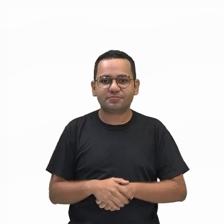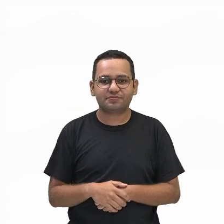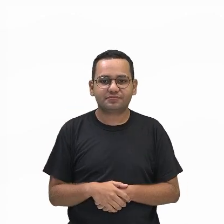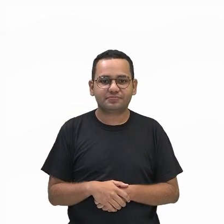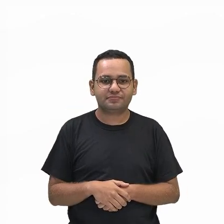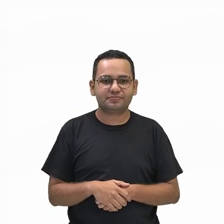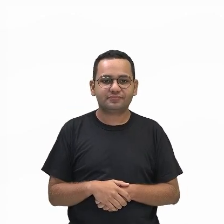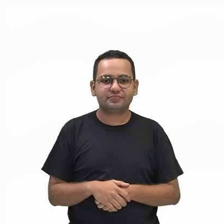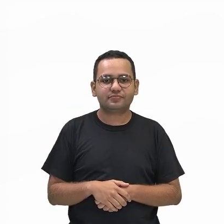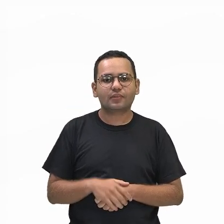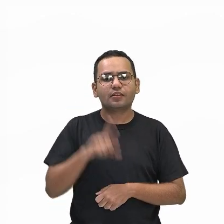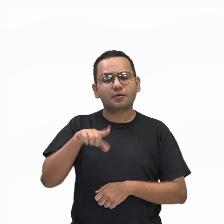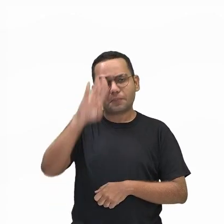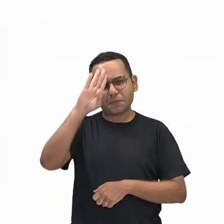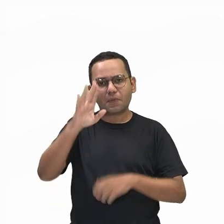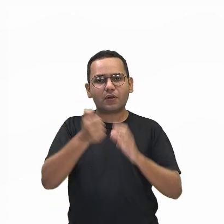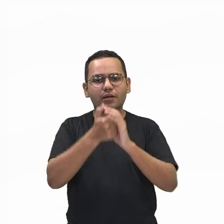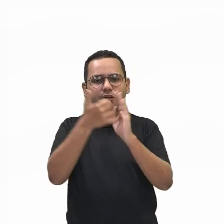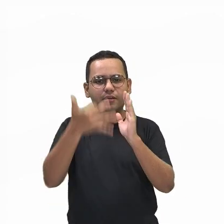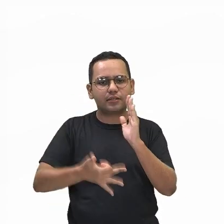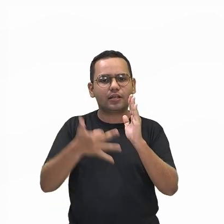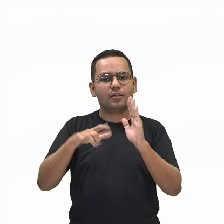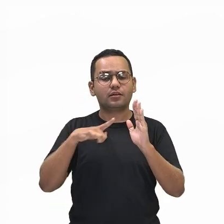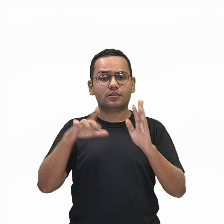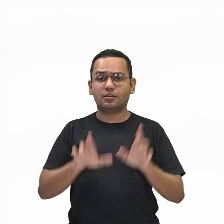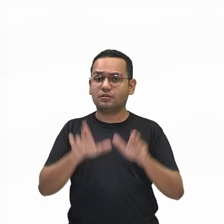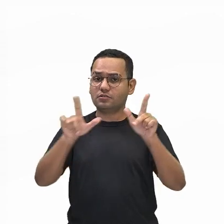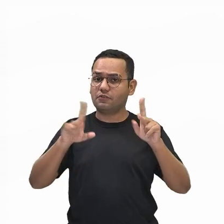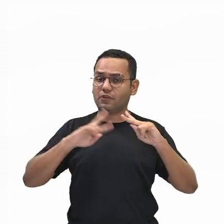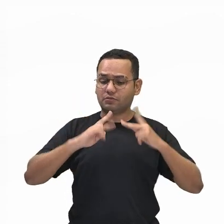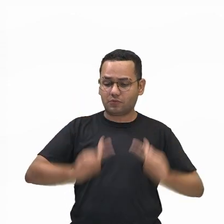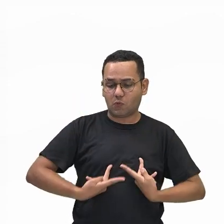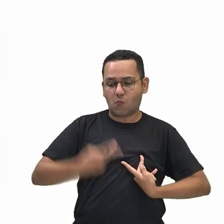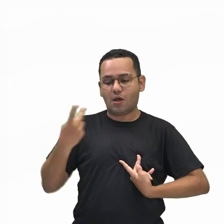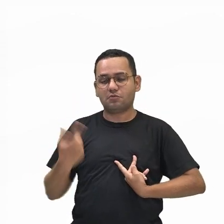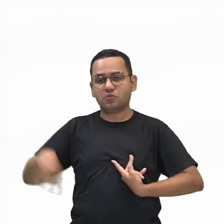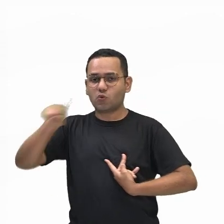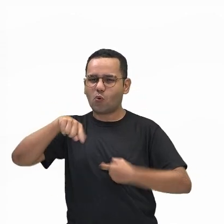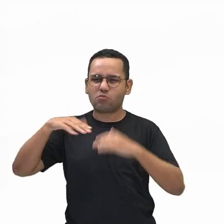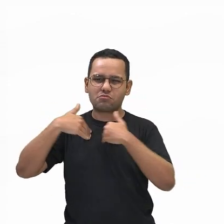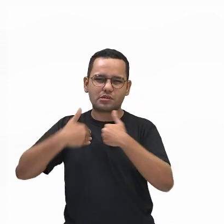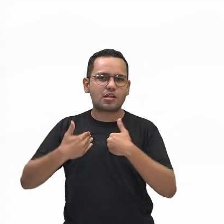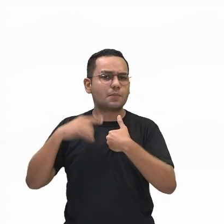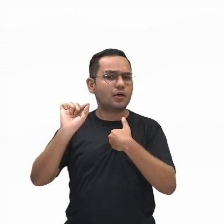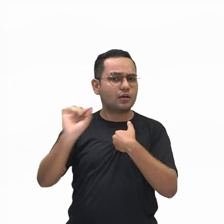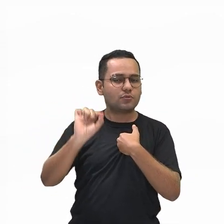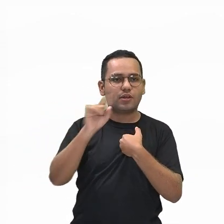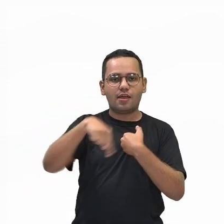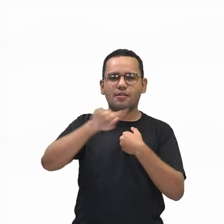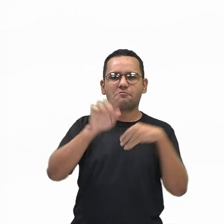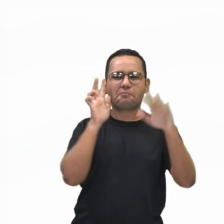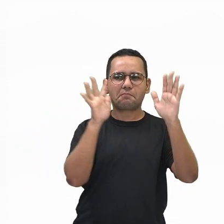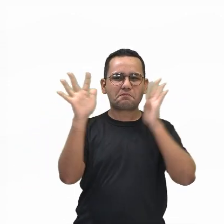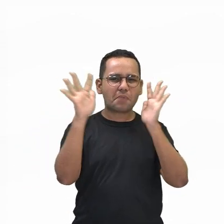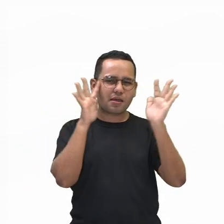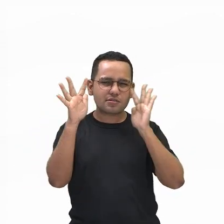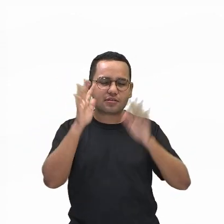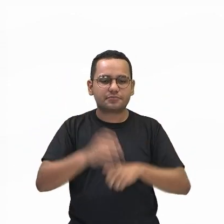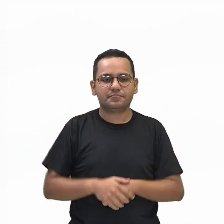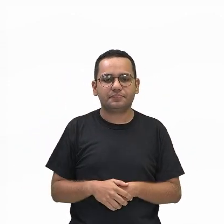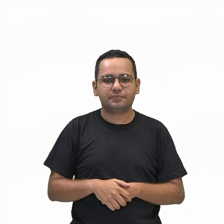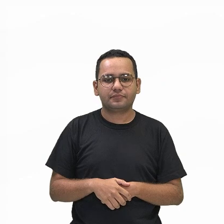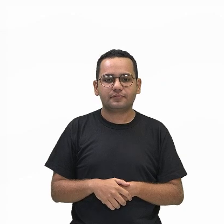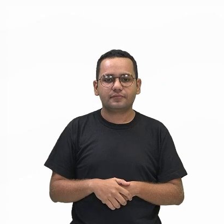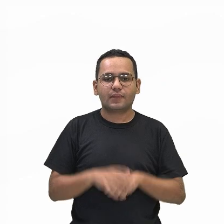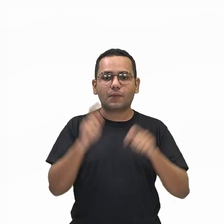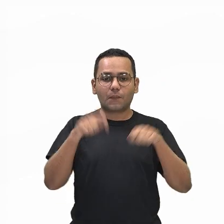principal característica que difere o ser humano dos outros animais é o poder de seu pensamento, a habilidade que o